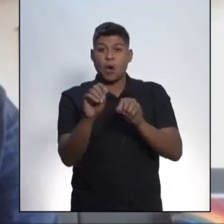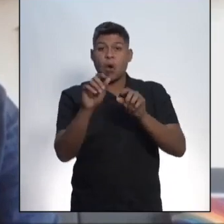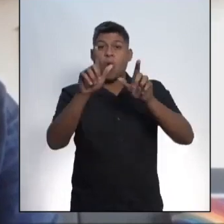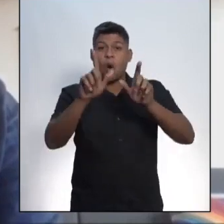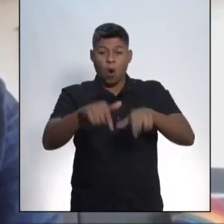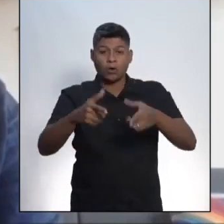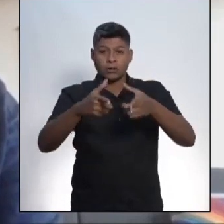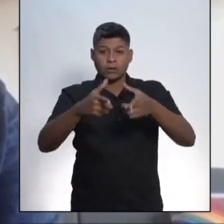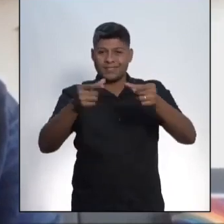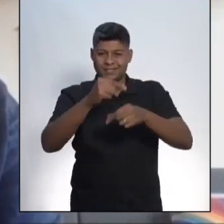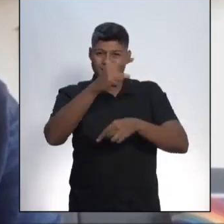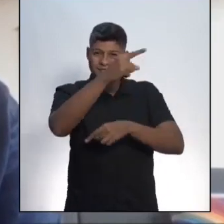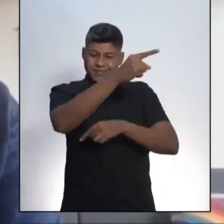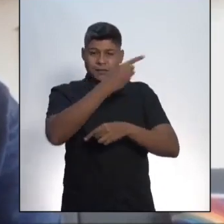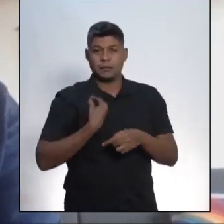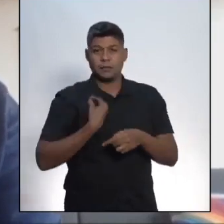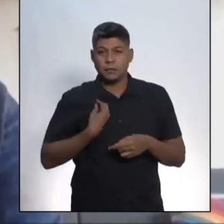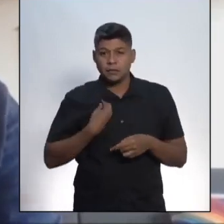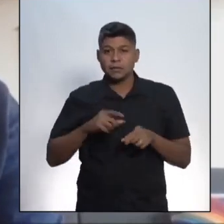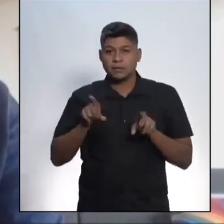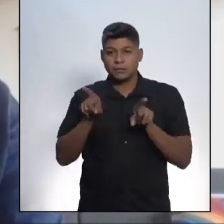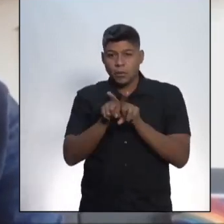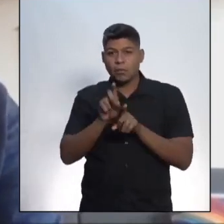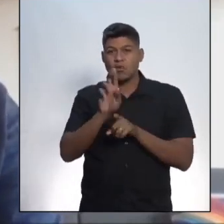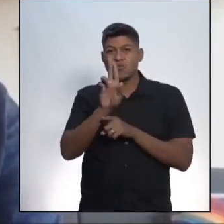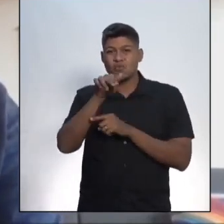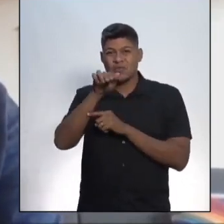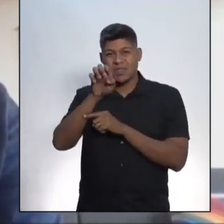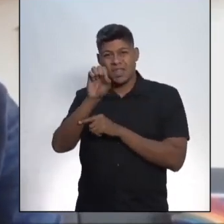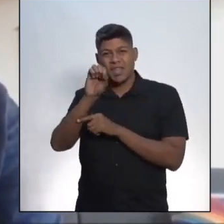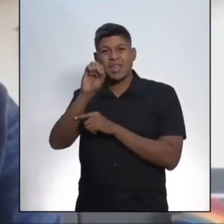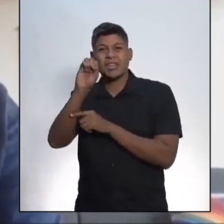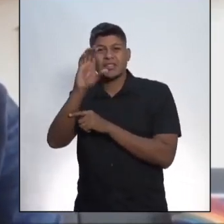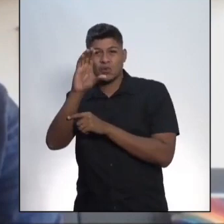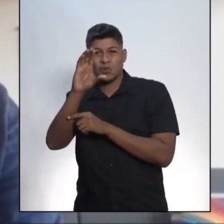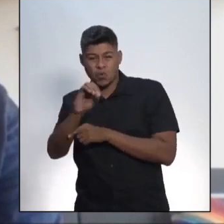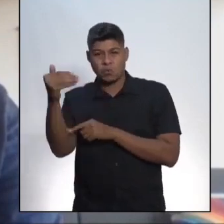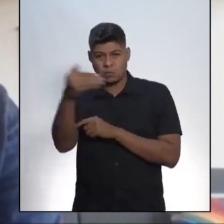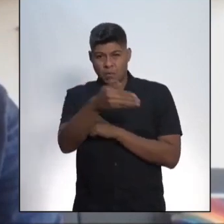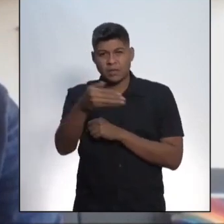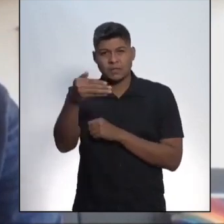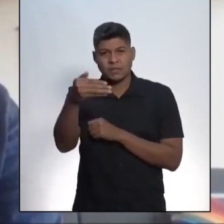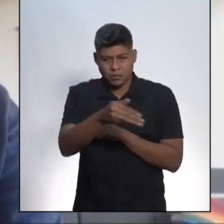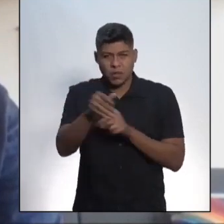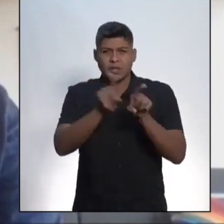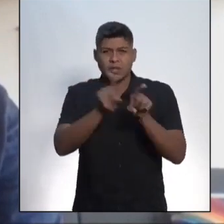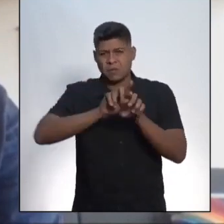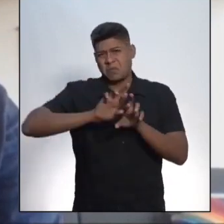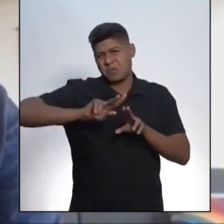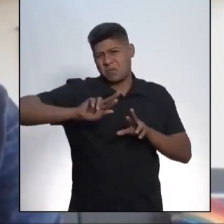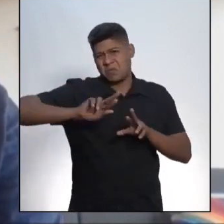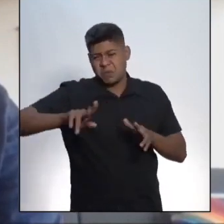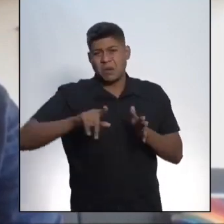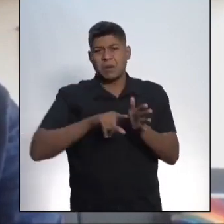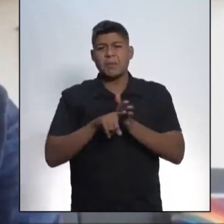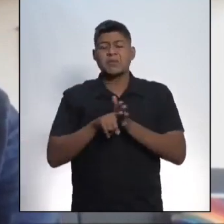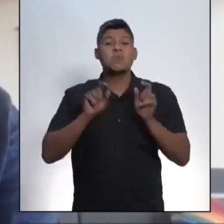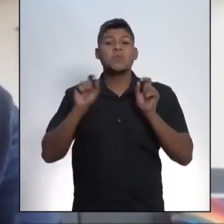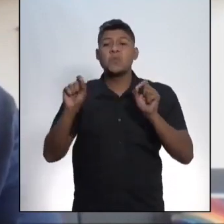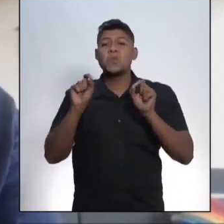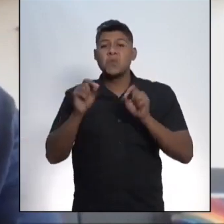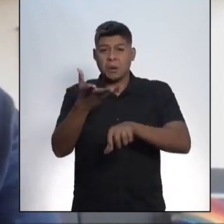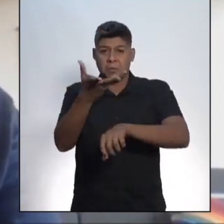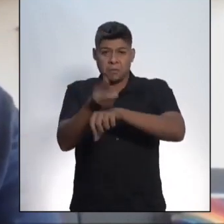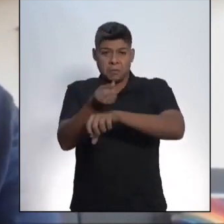Catarina, e órgãos internacionais como a Unesco. Eu participei lá na Unesco de uma série de pesquisas sobre